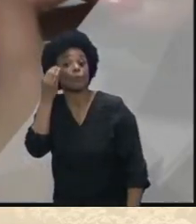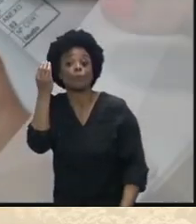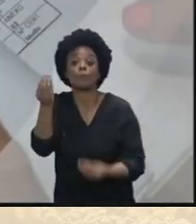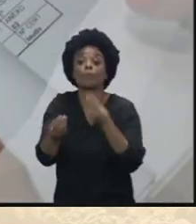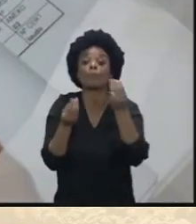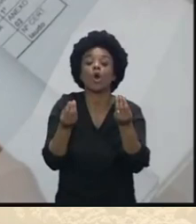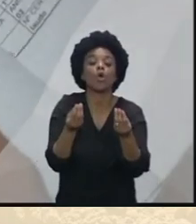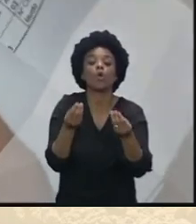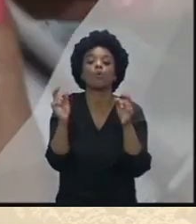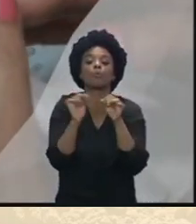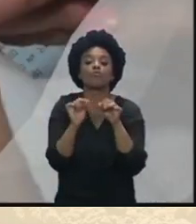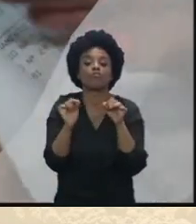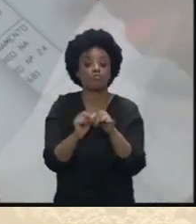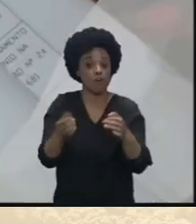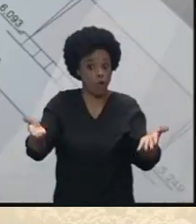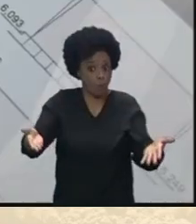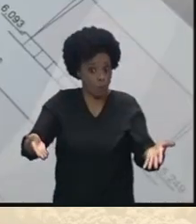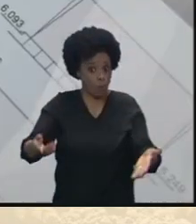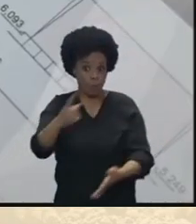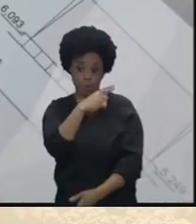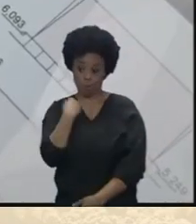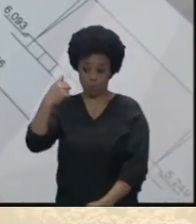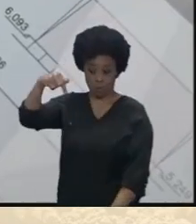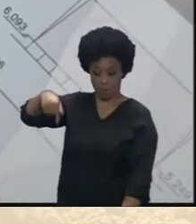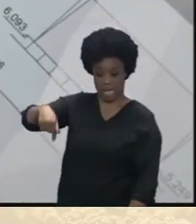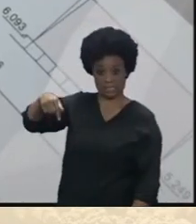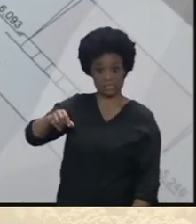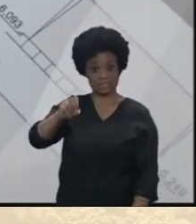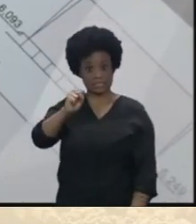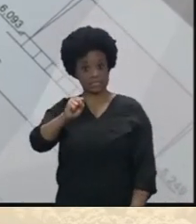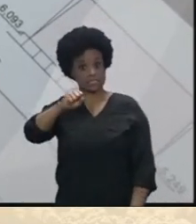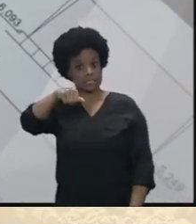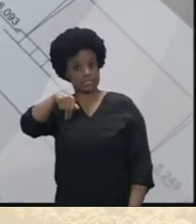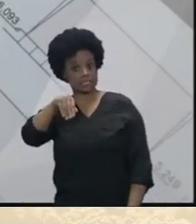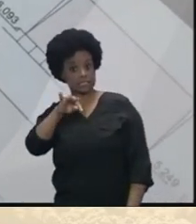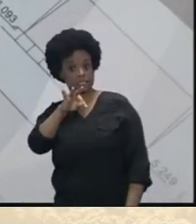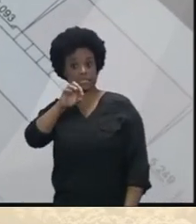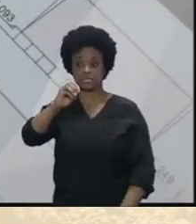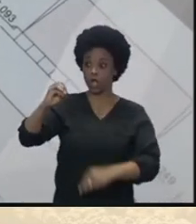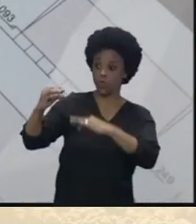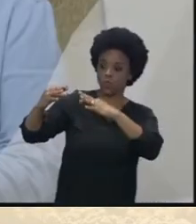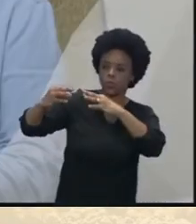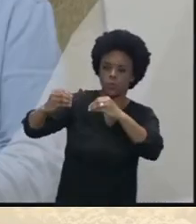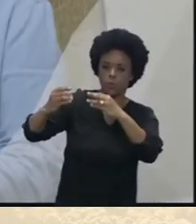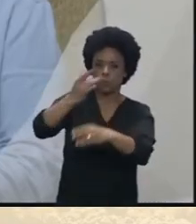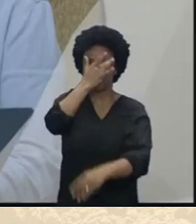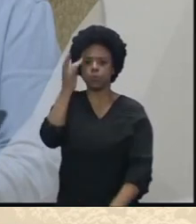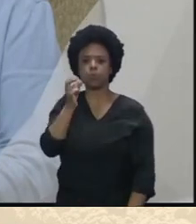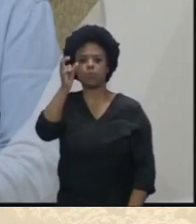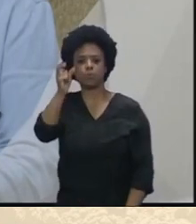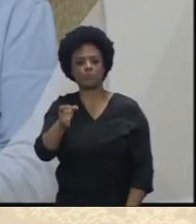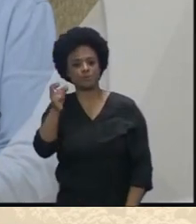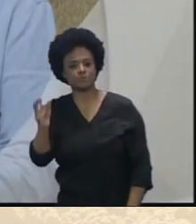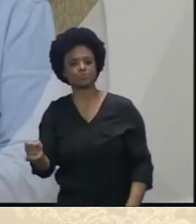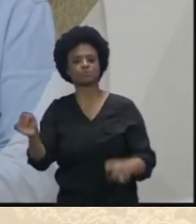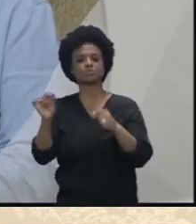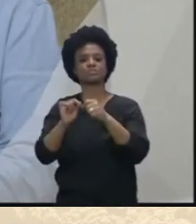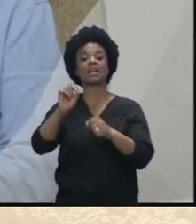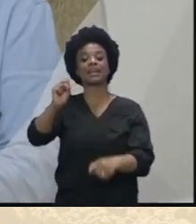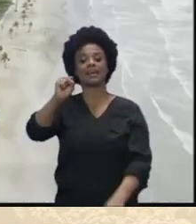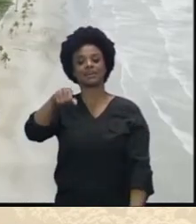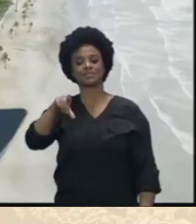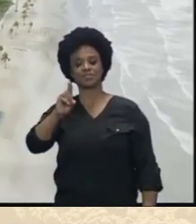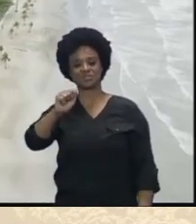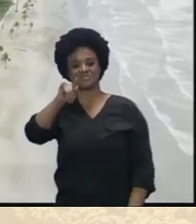ensaios? Hoje em dia, aqui na Baixada Santista, o que todo mundo executa pelo menos é a